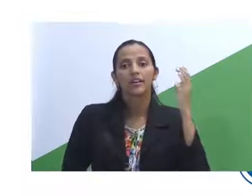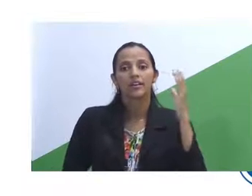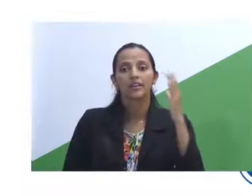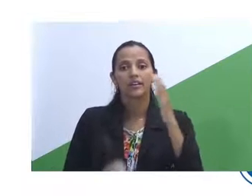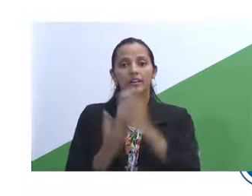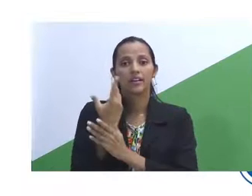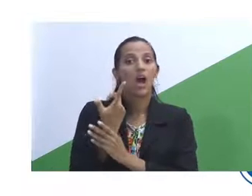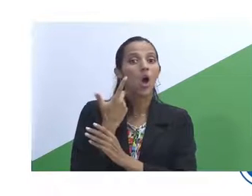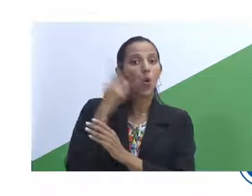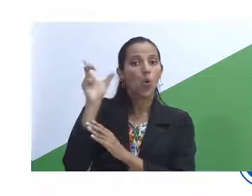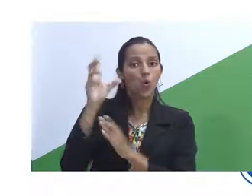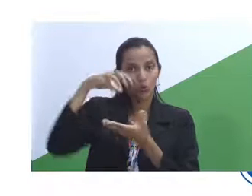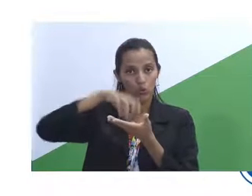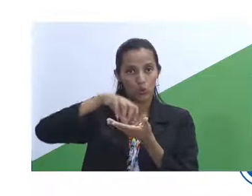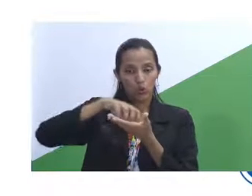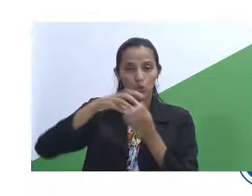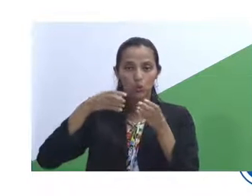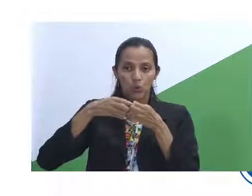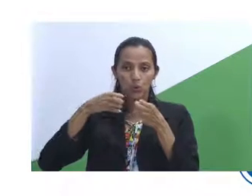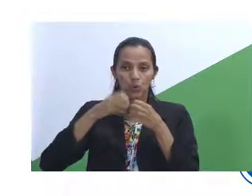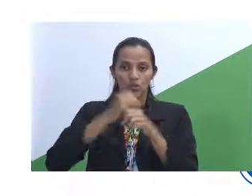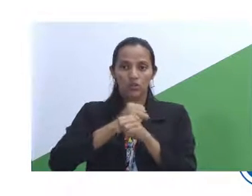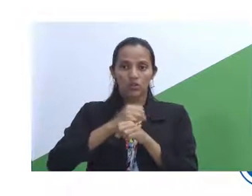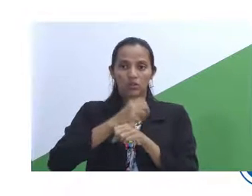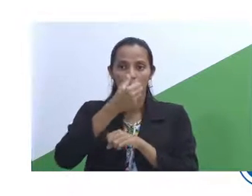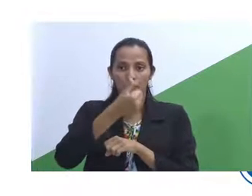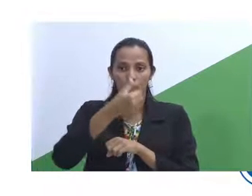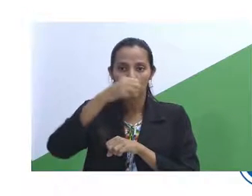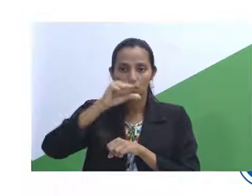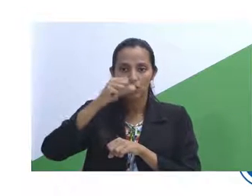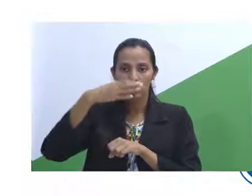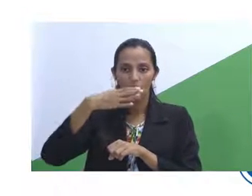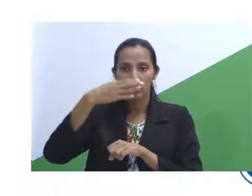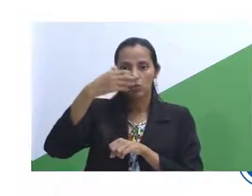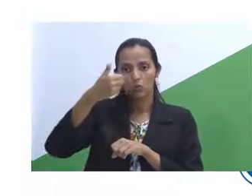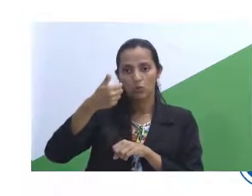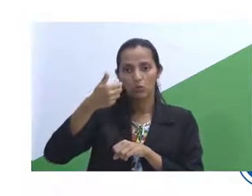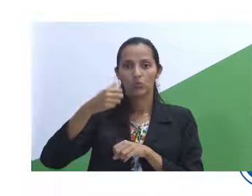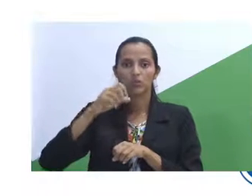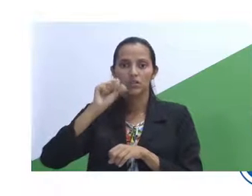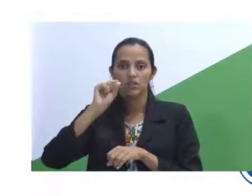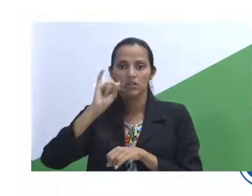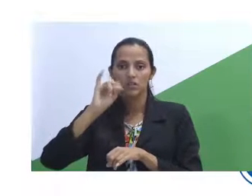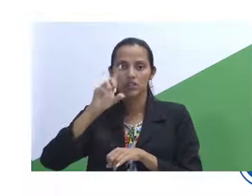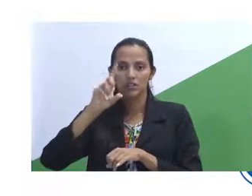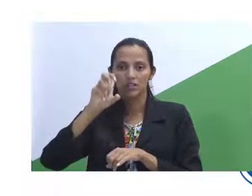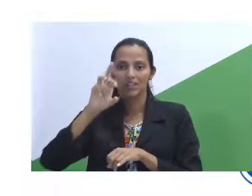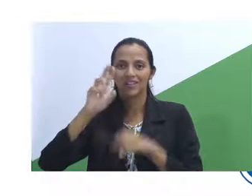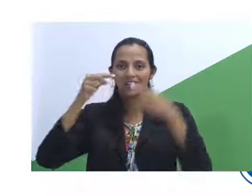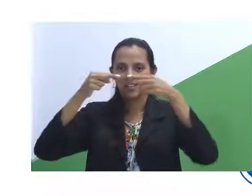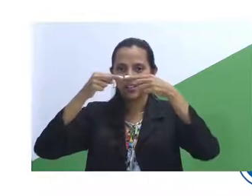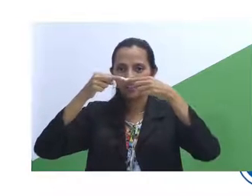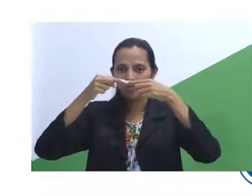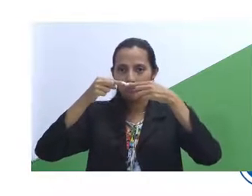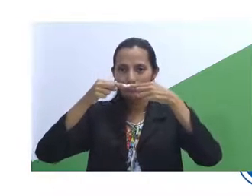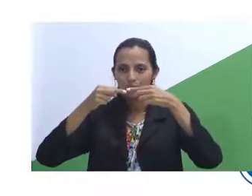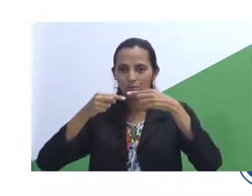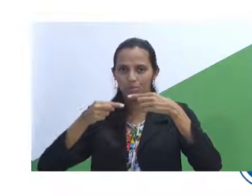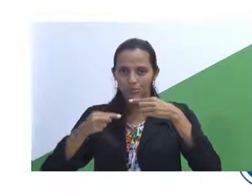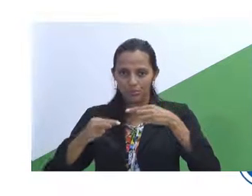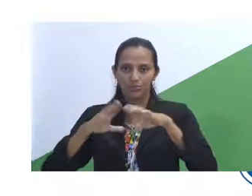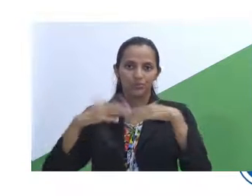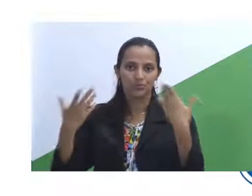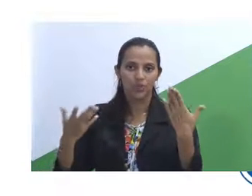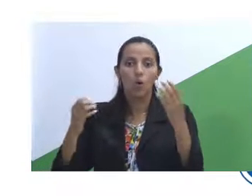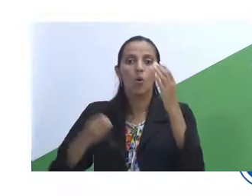da Companhia Siderúrgica Nacional de 1941, né, iniciando aí a construção da Usina de Volta Redonda no Rio de Janeiro. Então,